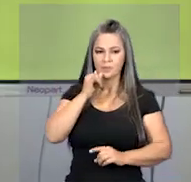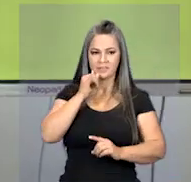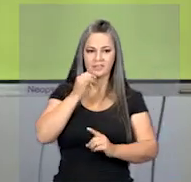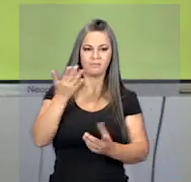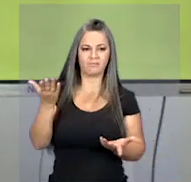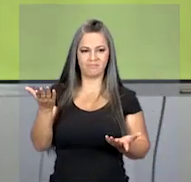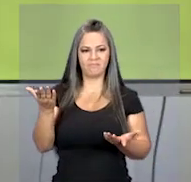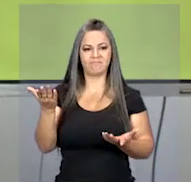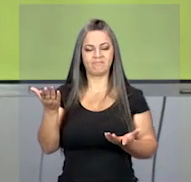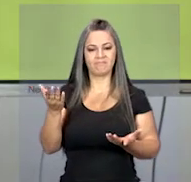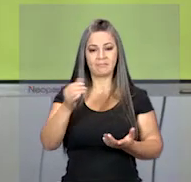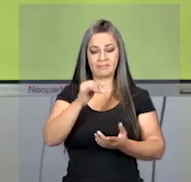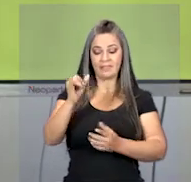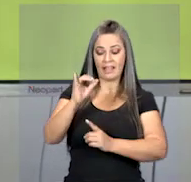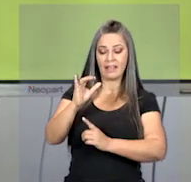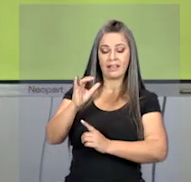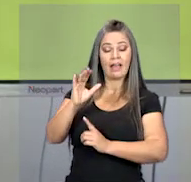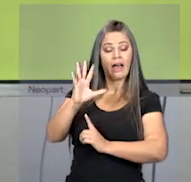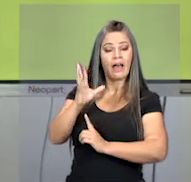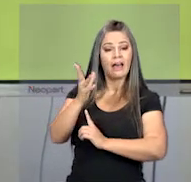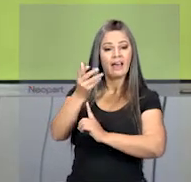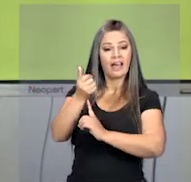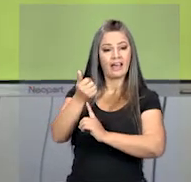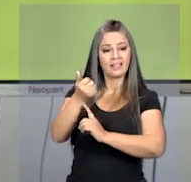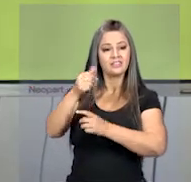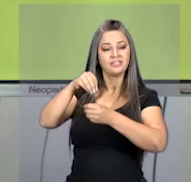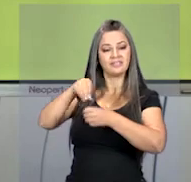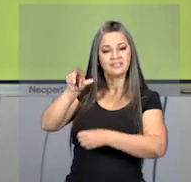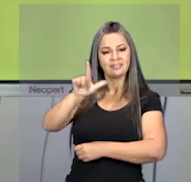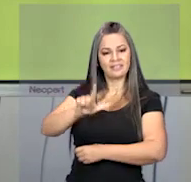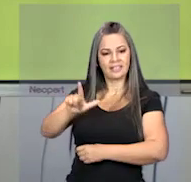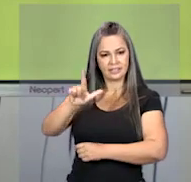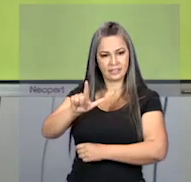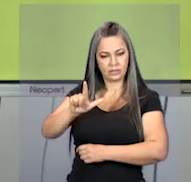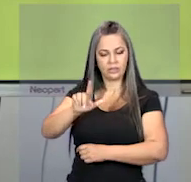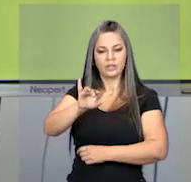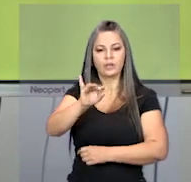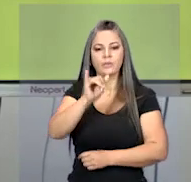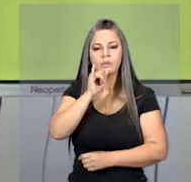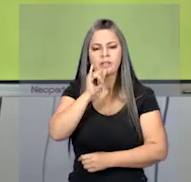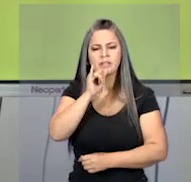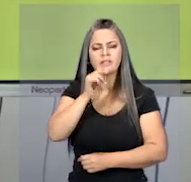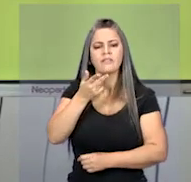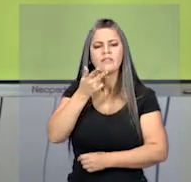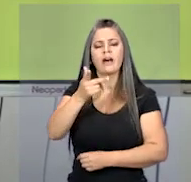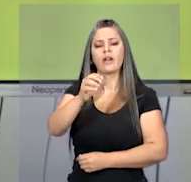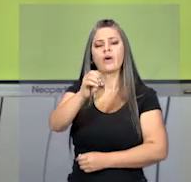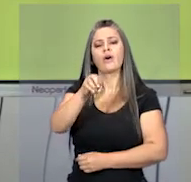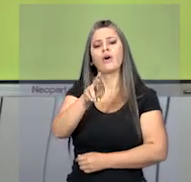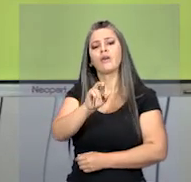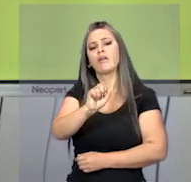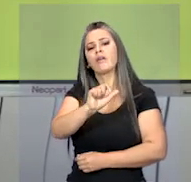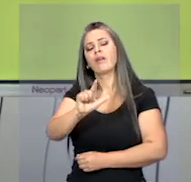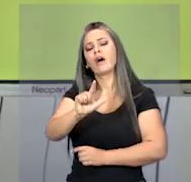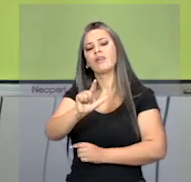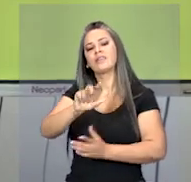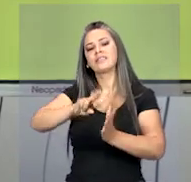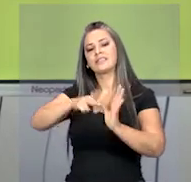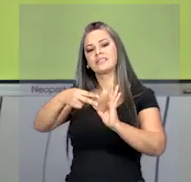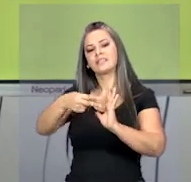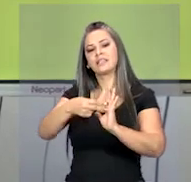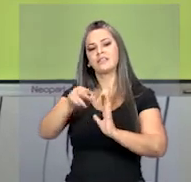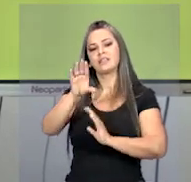é recitado, um poema, um teatro, um cinema, ele é oral, não é? Ele é falado. E aí eu quero lembrar